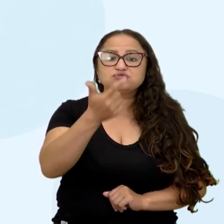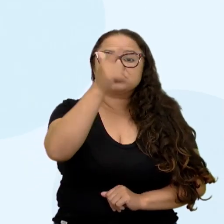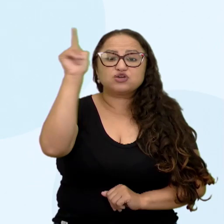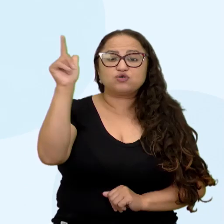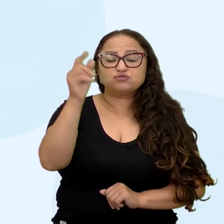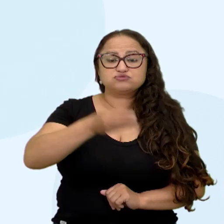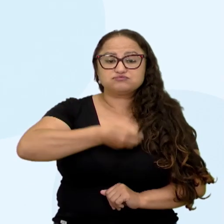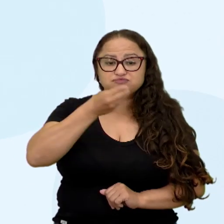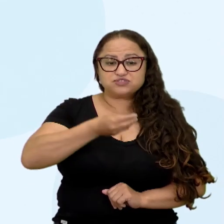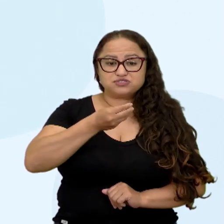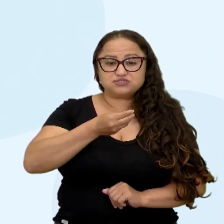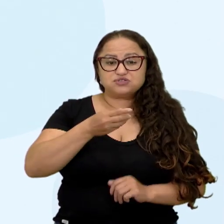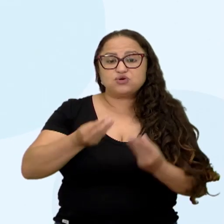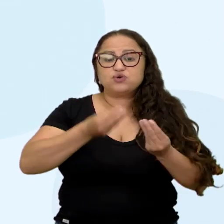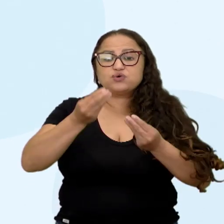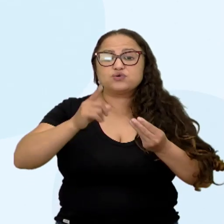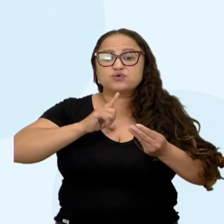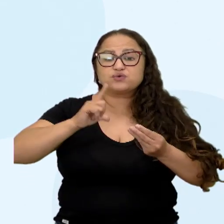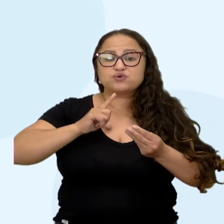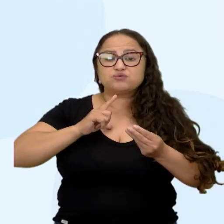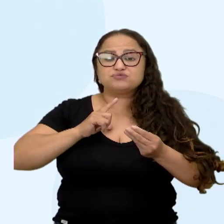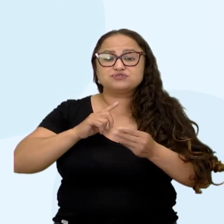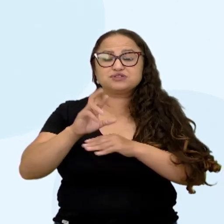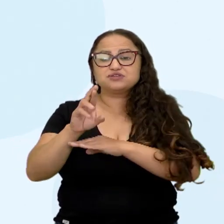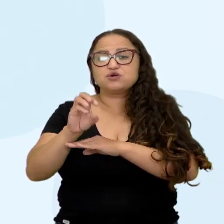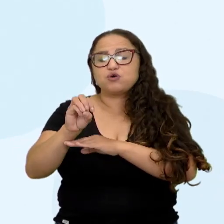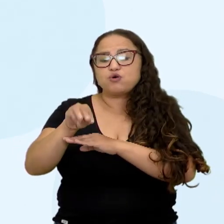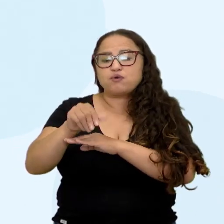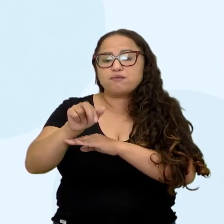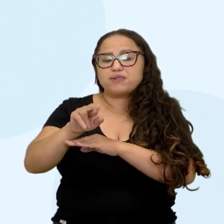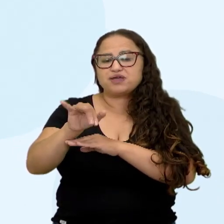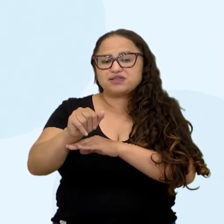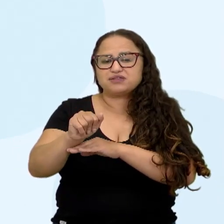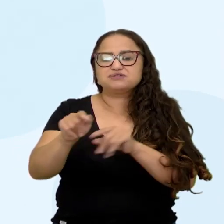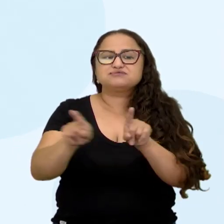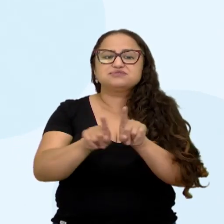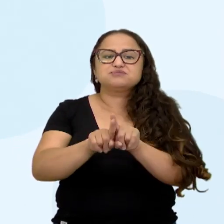muitos severinos que é santo de Romaria, deram então de me chamar Severino de Maria.